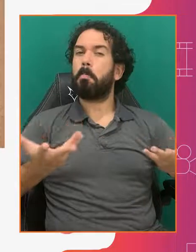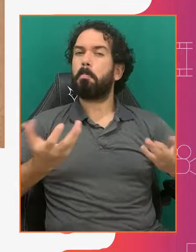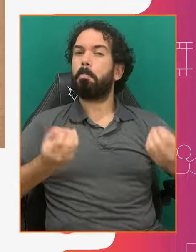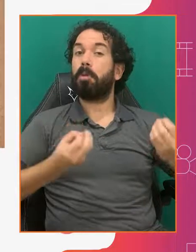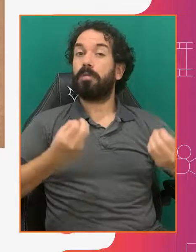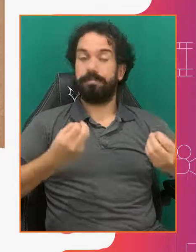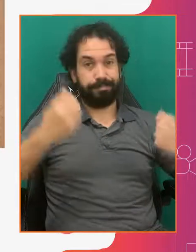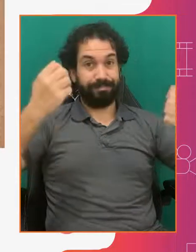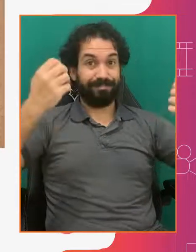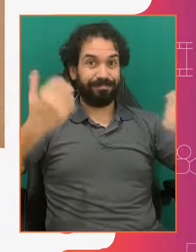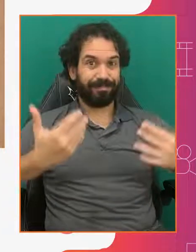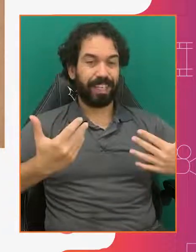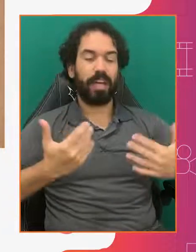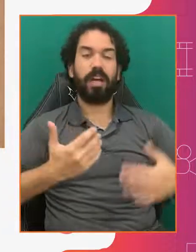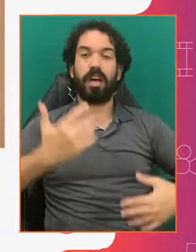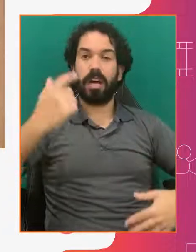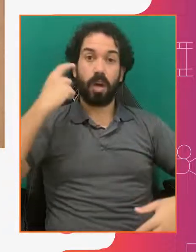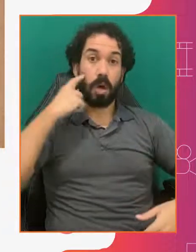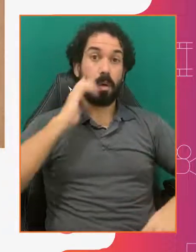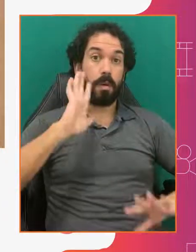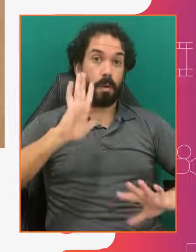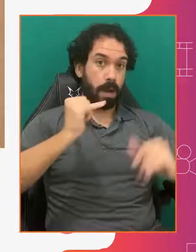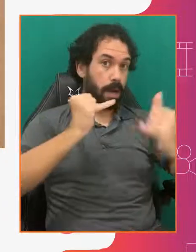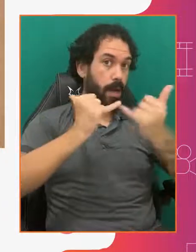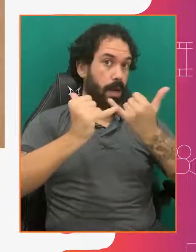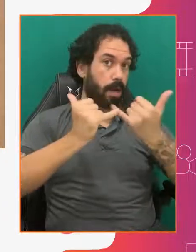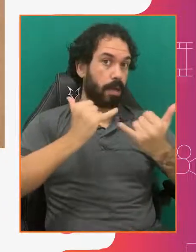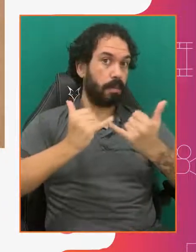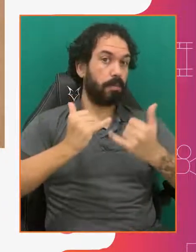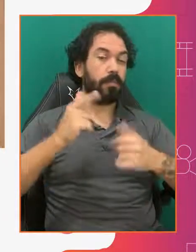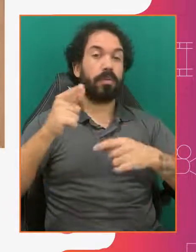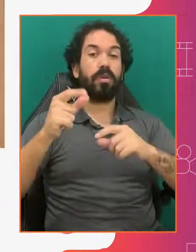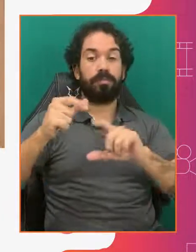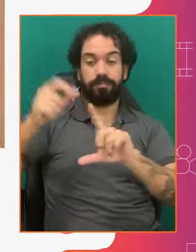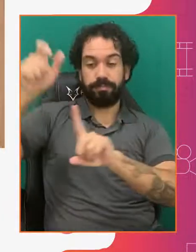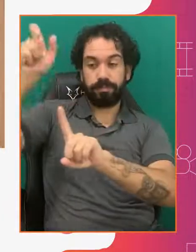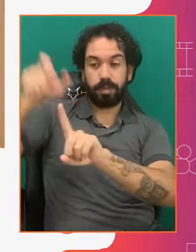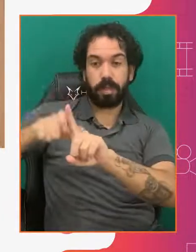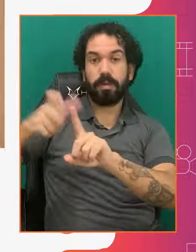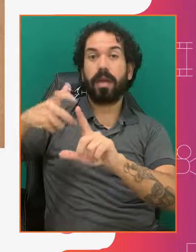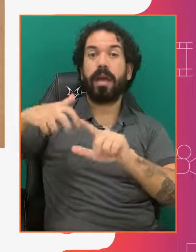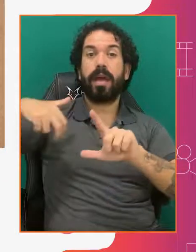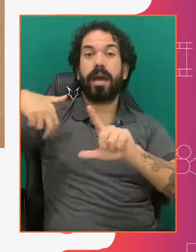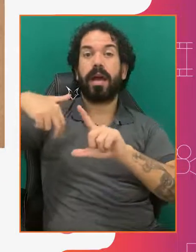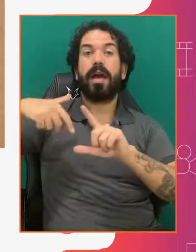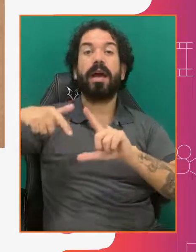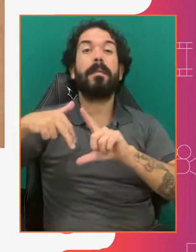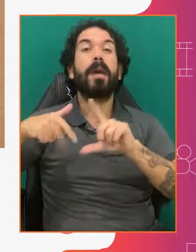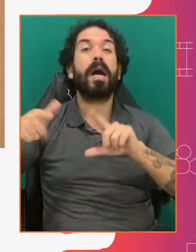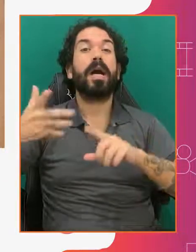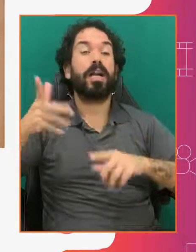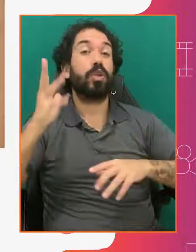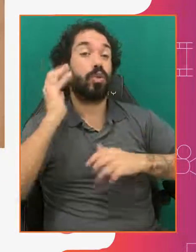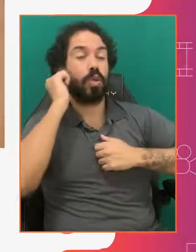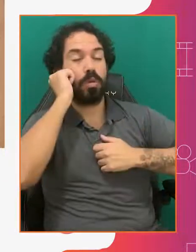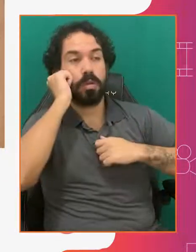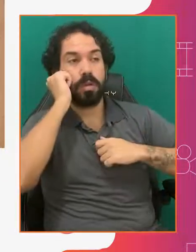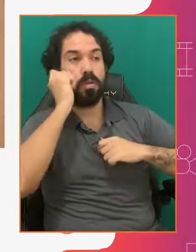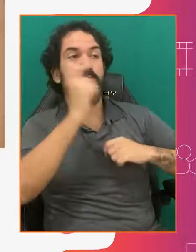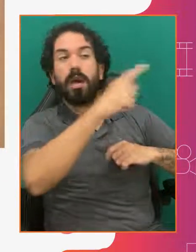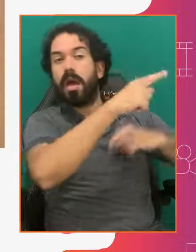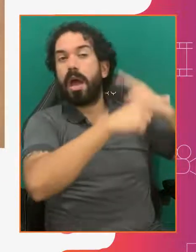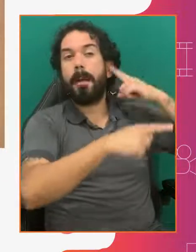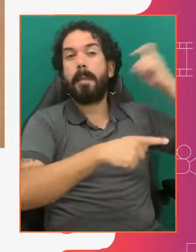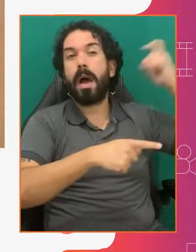funciona? Por exemplo, vamos pensar que você vai animar um personagem que está dormindo, a